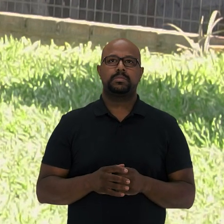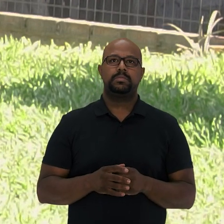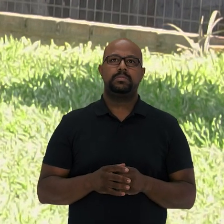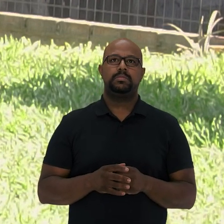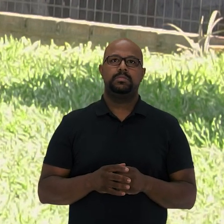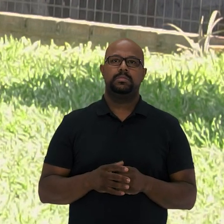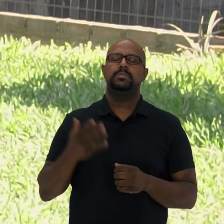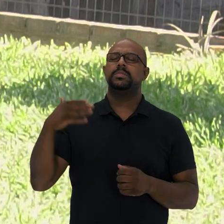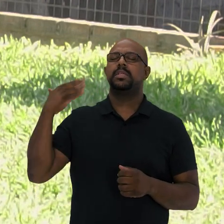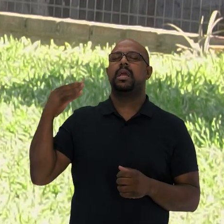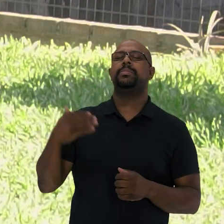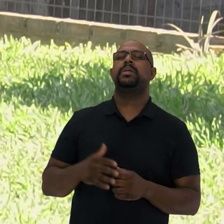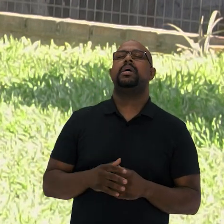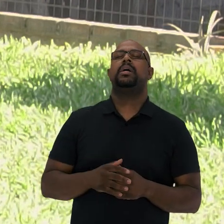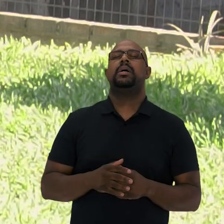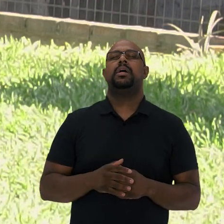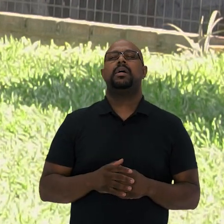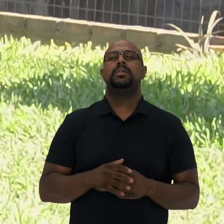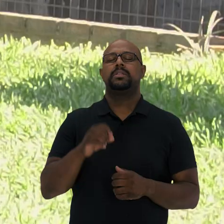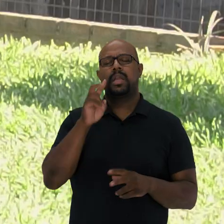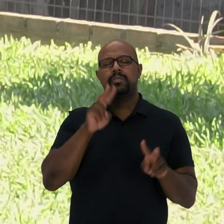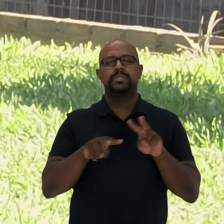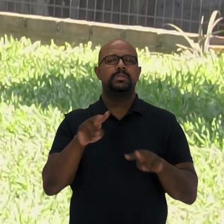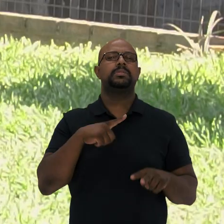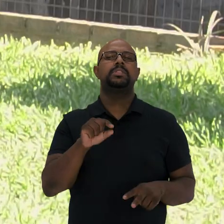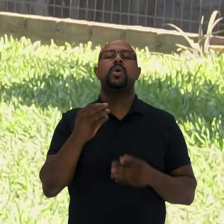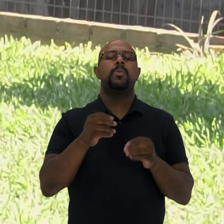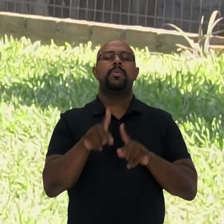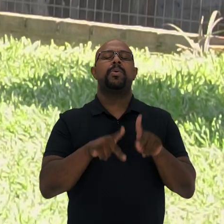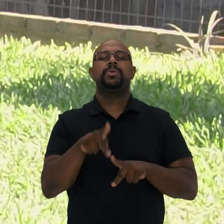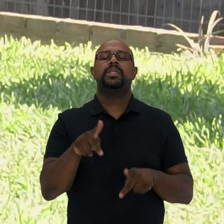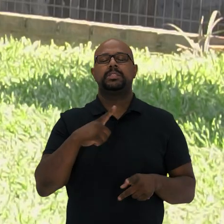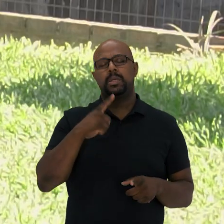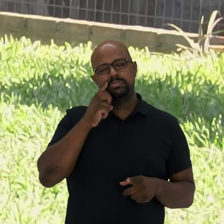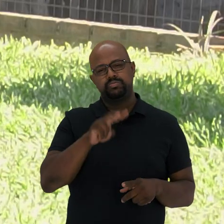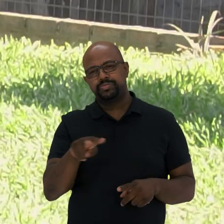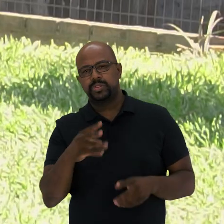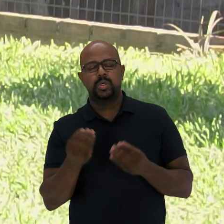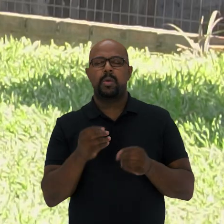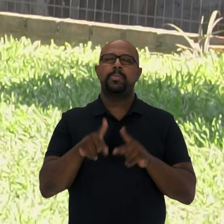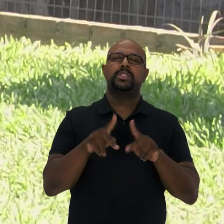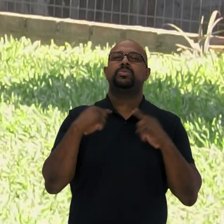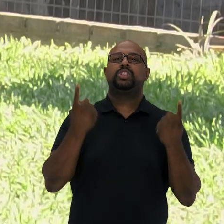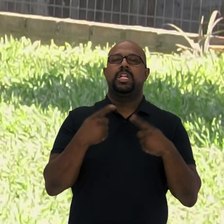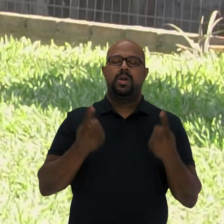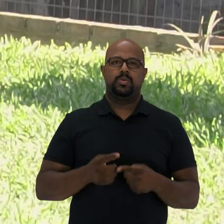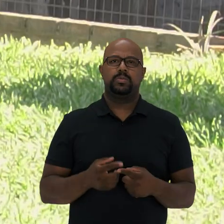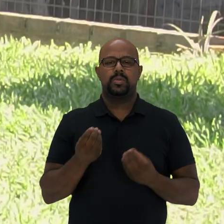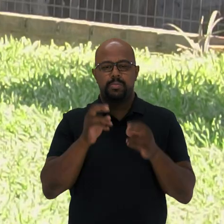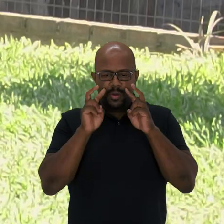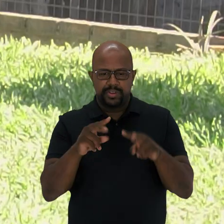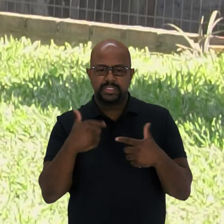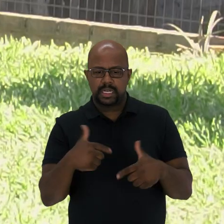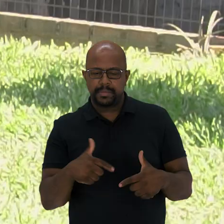época, assim, o que o senhor que visão o senhor tem, assim, como é que a população entendia isso? Como é que a população em geral